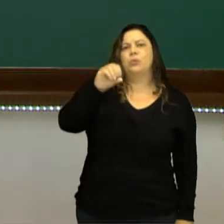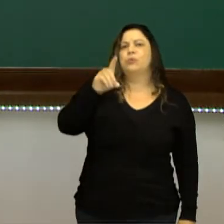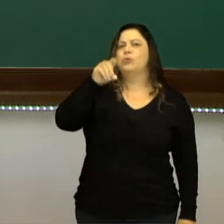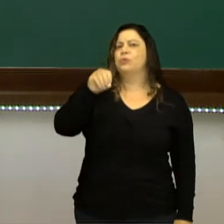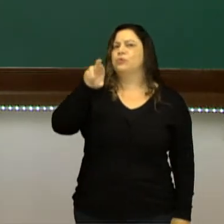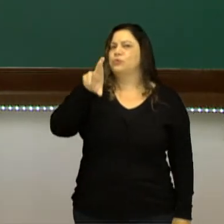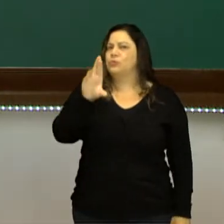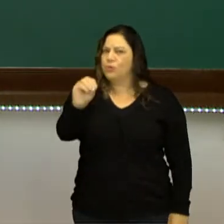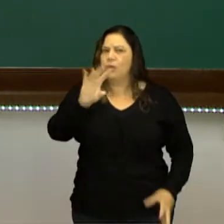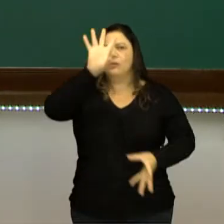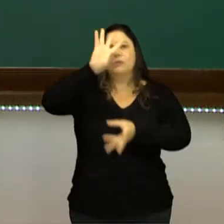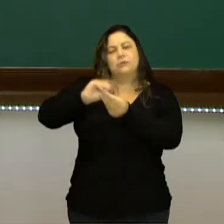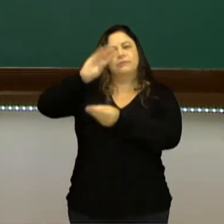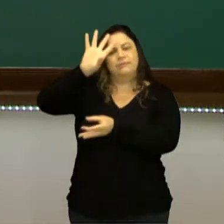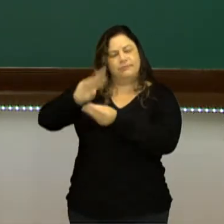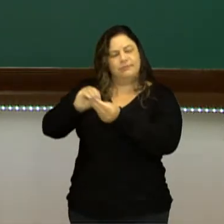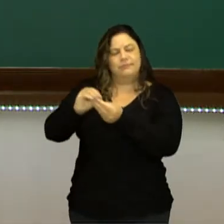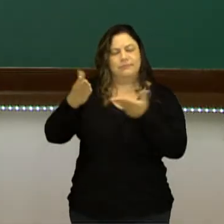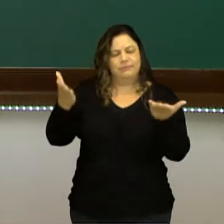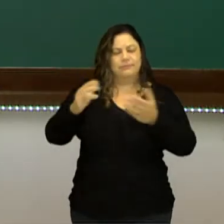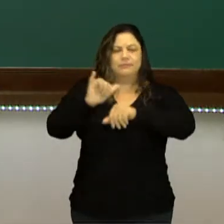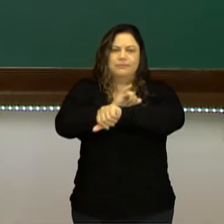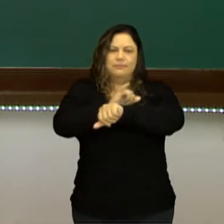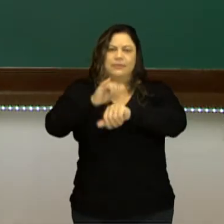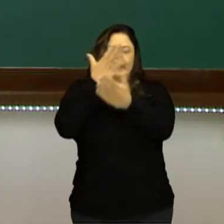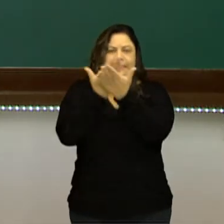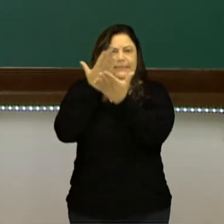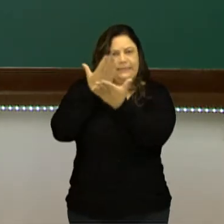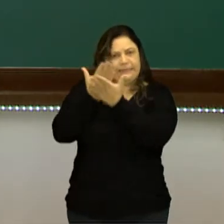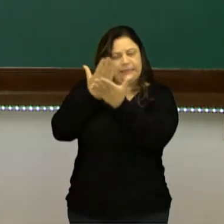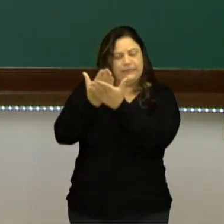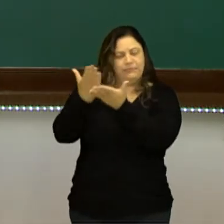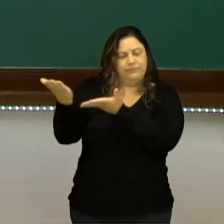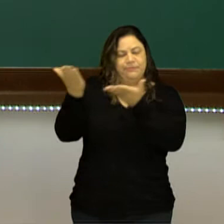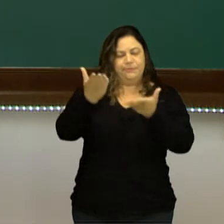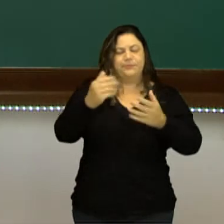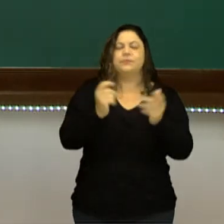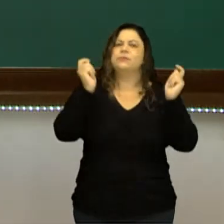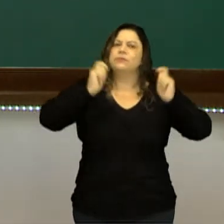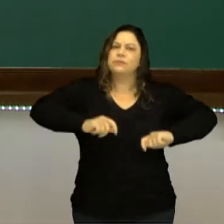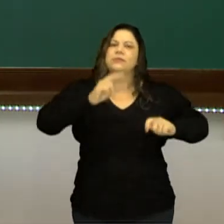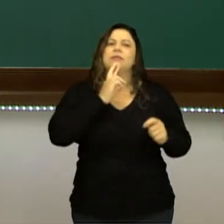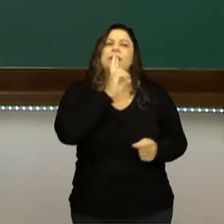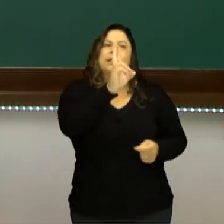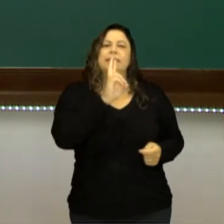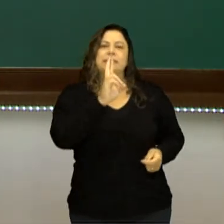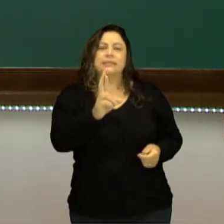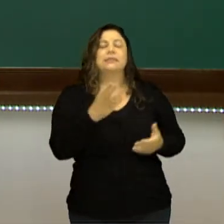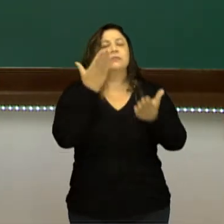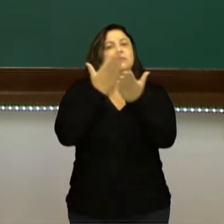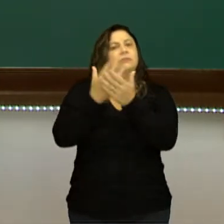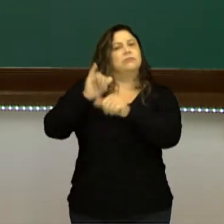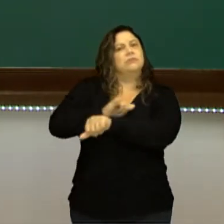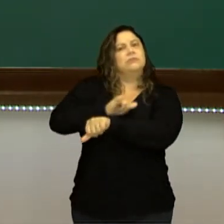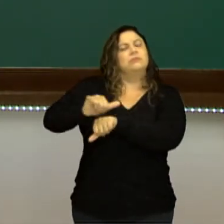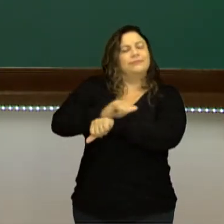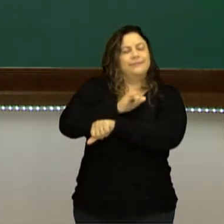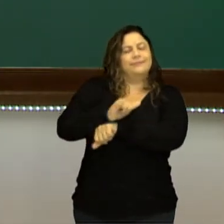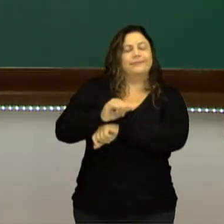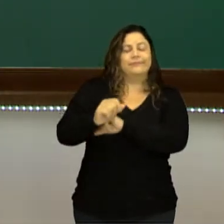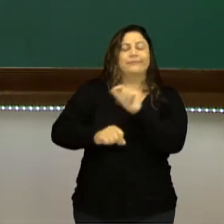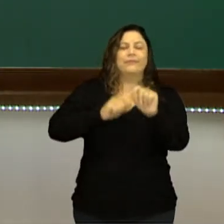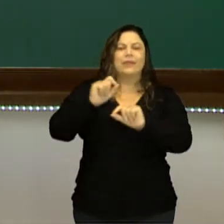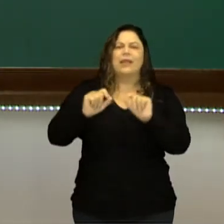com as suas palavras essa técnica de estudo. Vou trazer aqui uma possibilidade de resposta, né? Nesta técnica de estudo, o